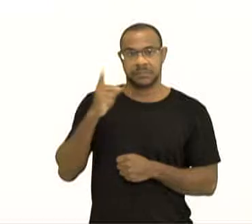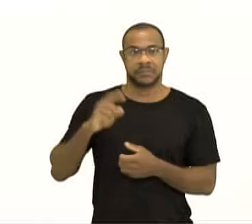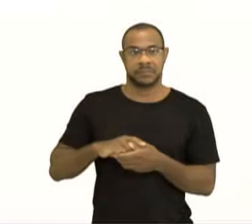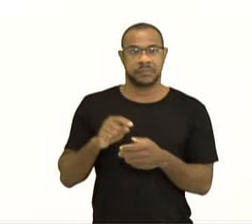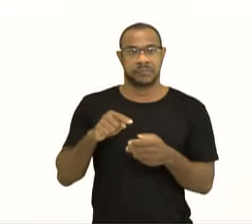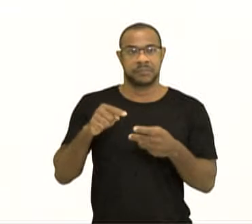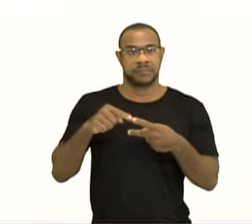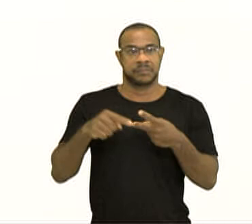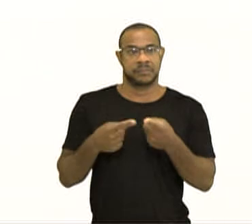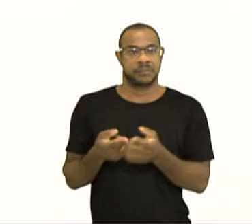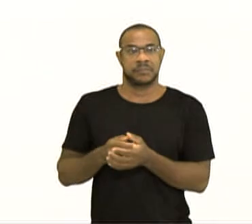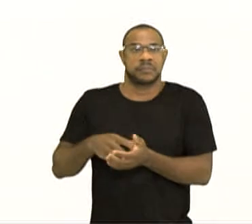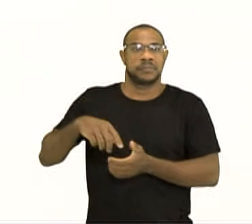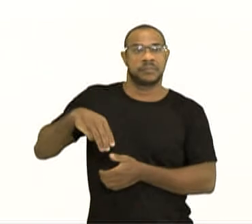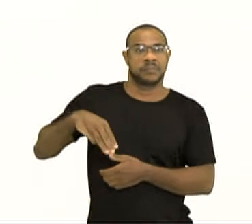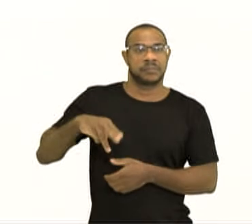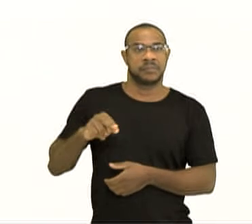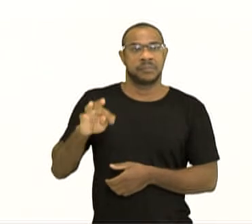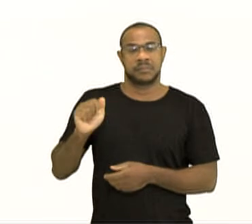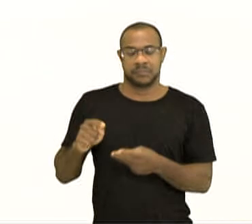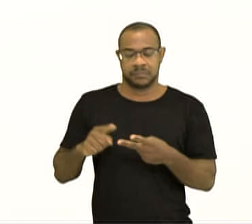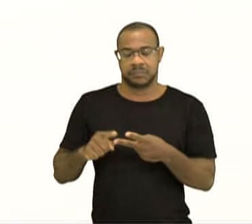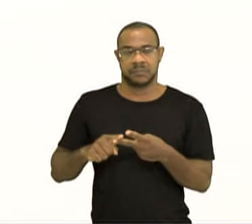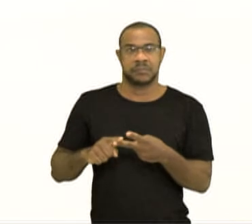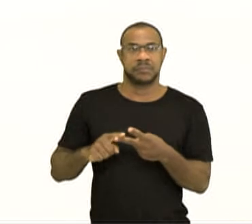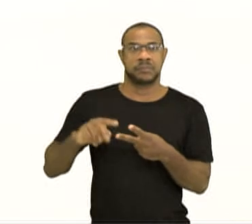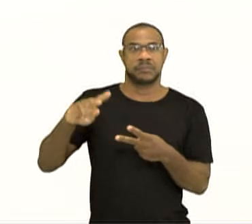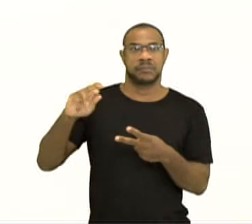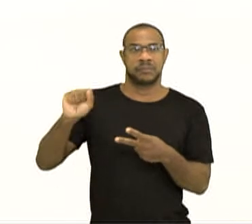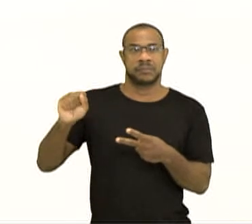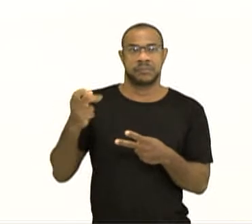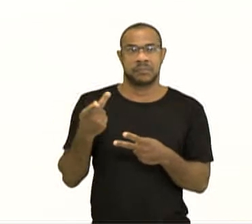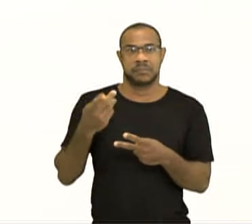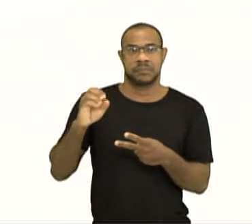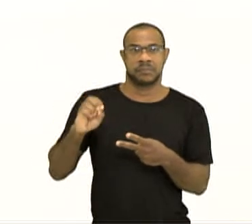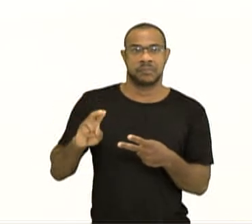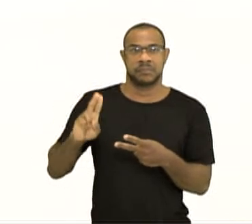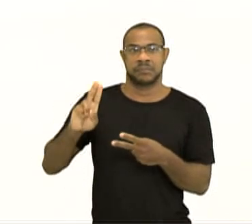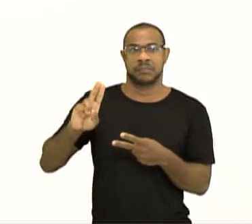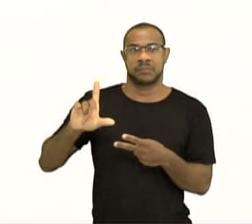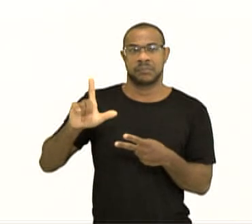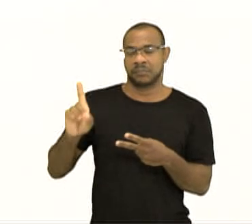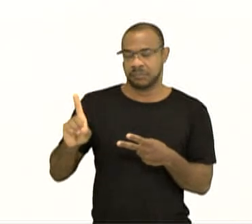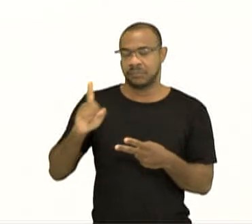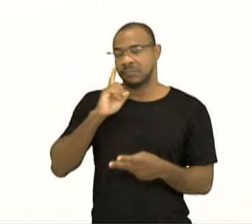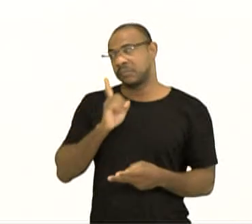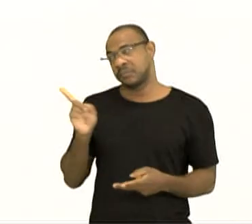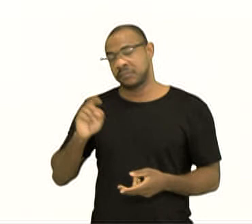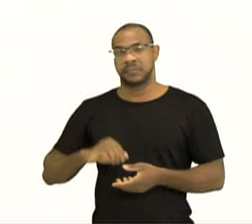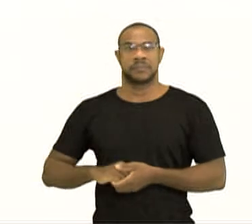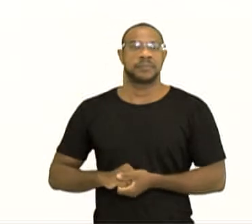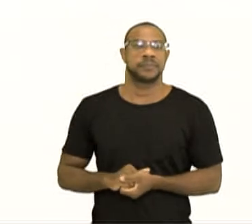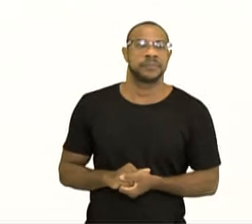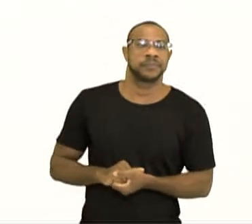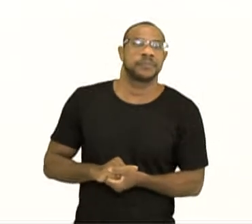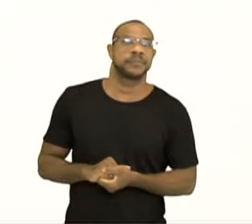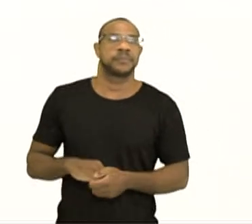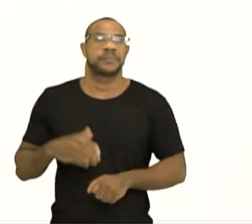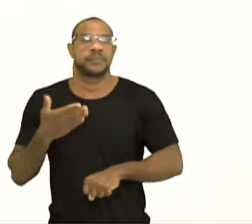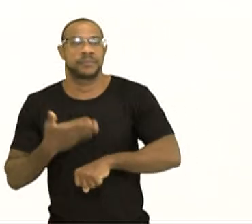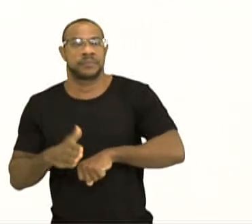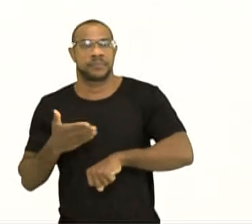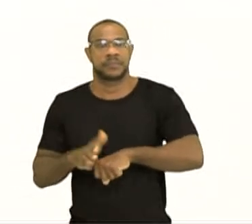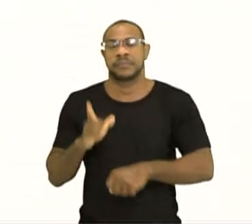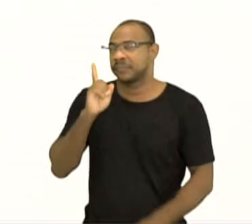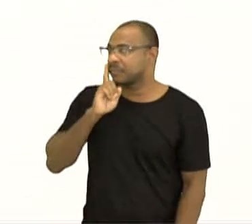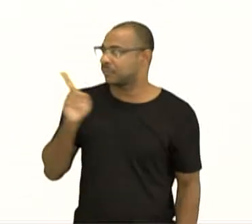para expressar uma crítica e o must para expressar uma possibilidade do passado. Vamos praticar mais, tá? Dá uma